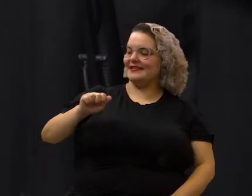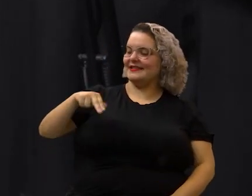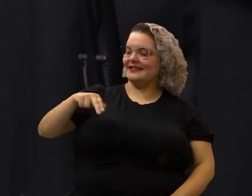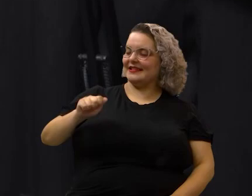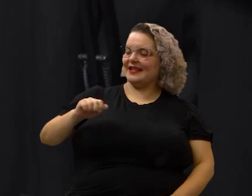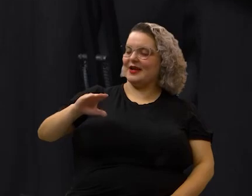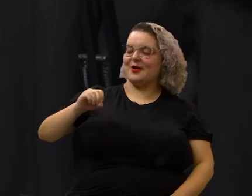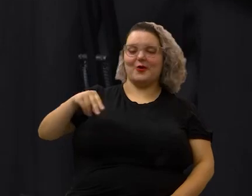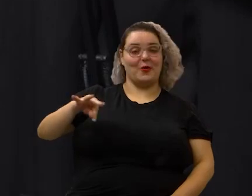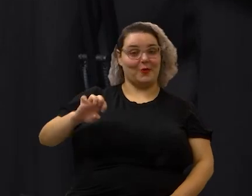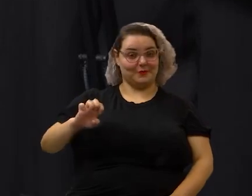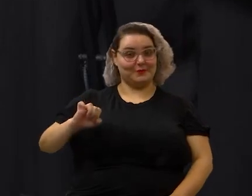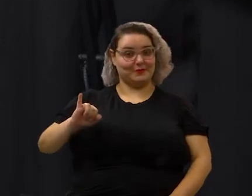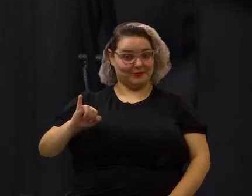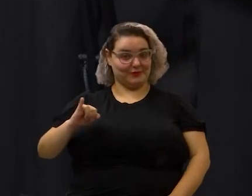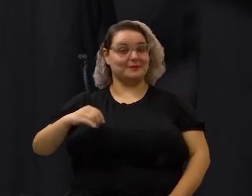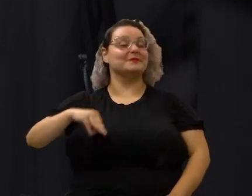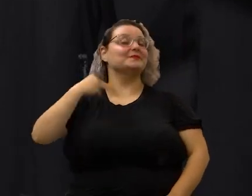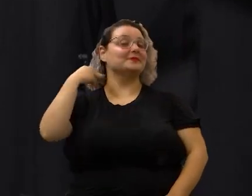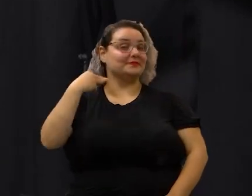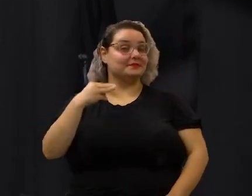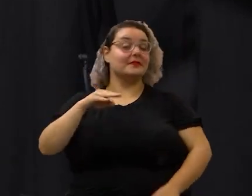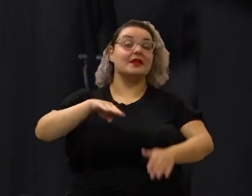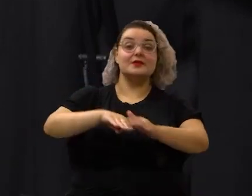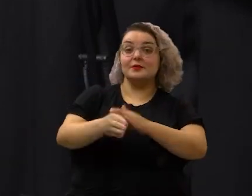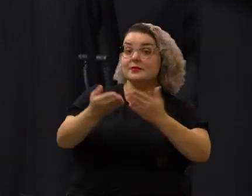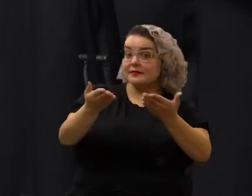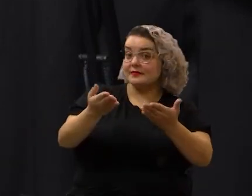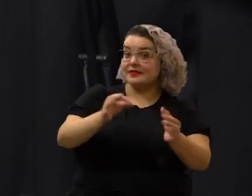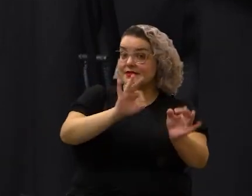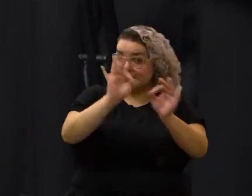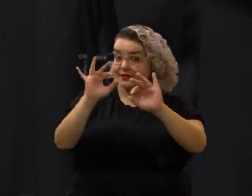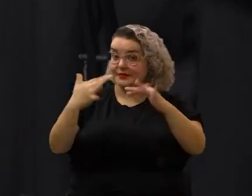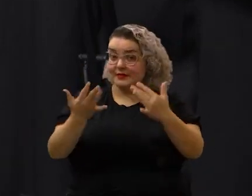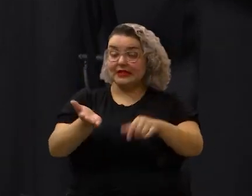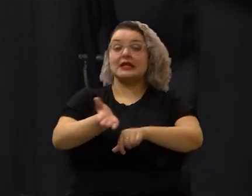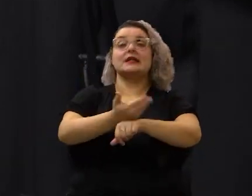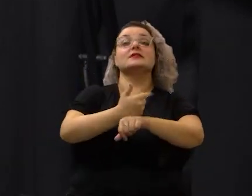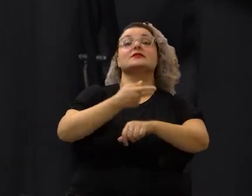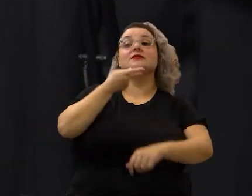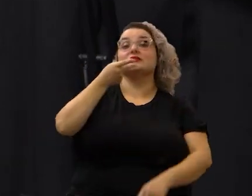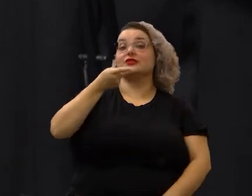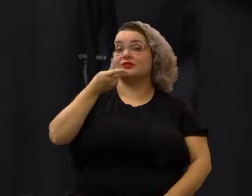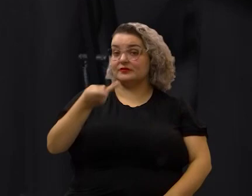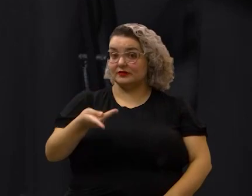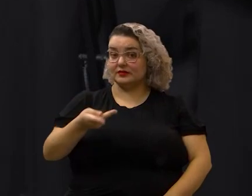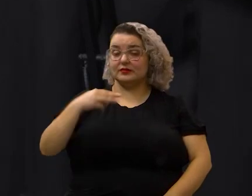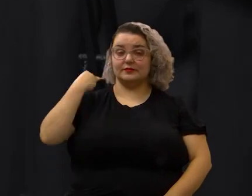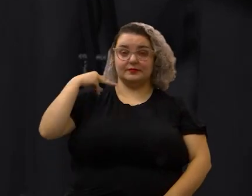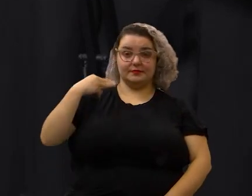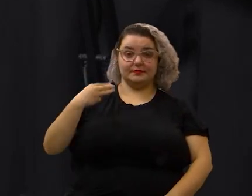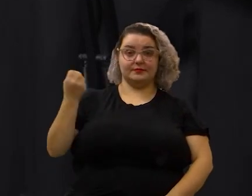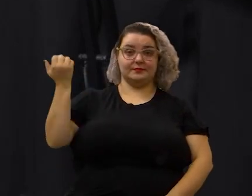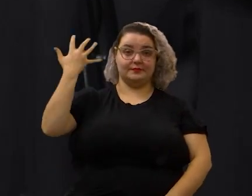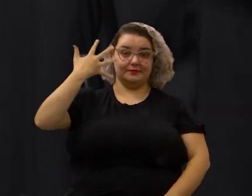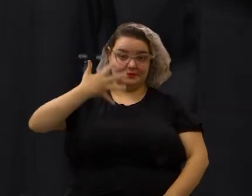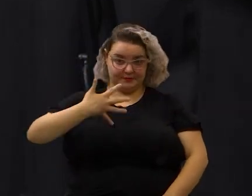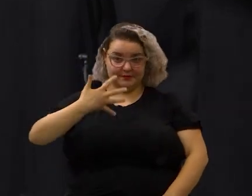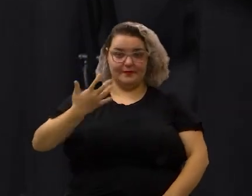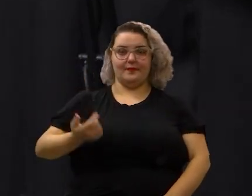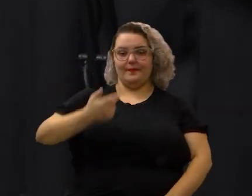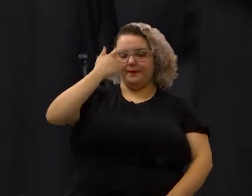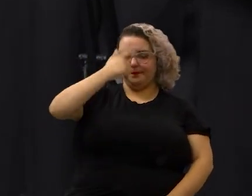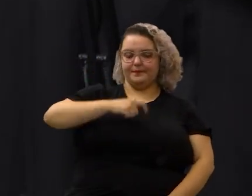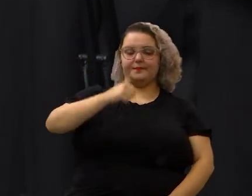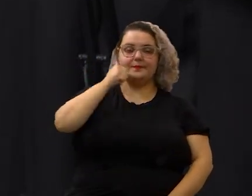gente. E como é de hábito para você que nos assiste, antes de falar com a Mariana, eu vou fazer a minha auto e audiodescrição. Eu sou